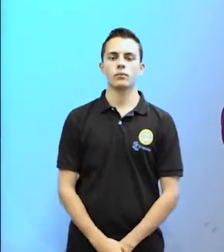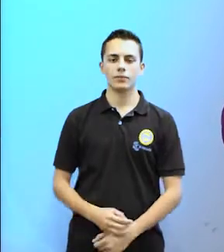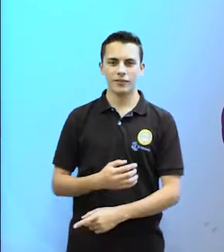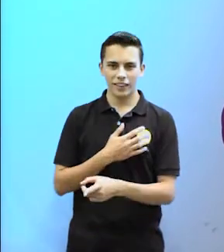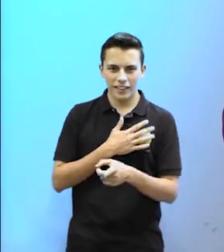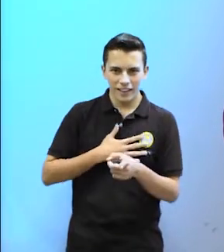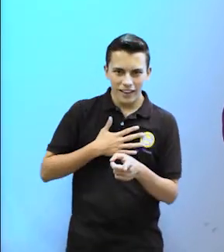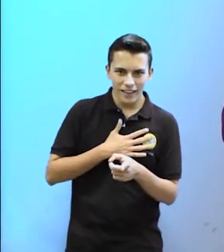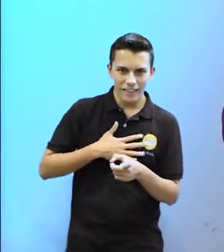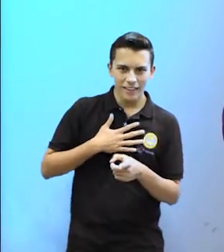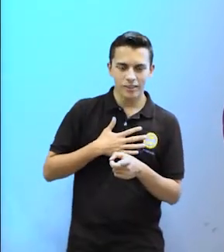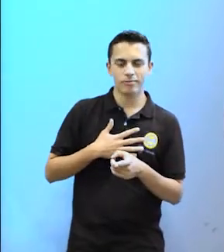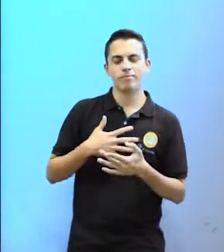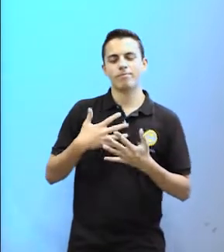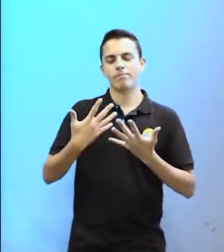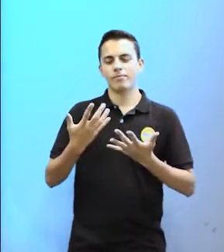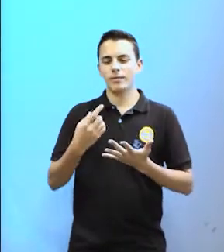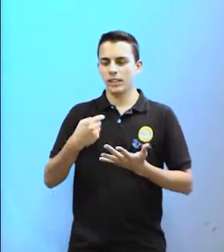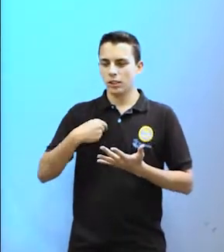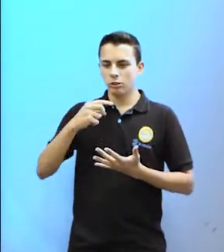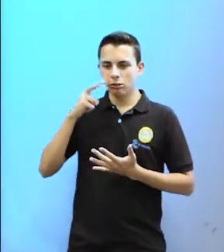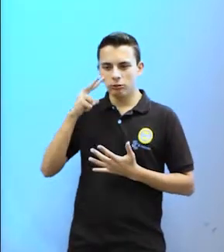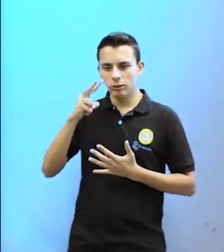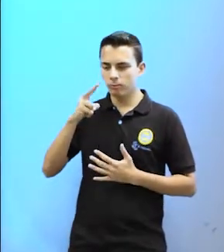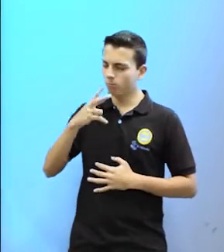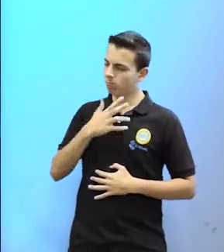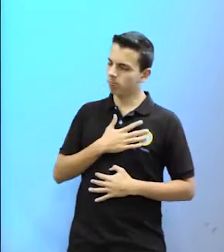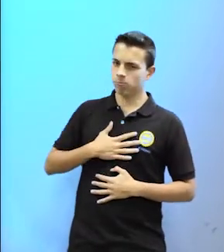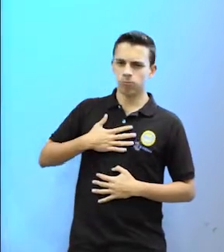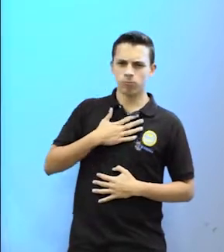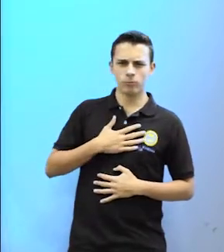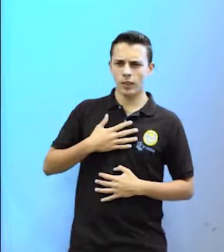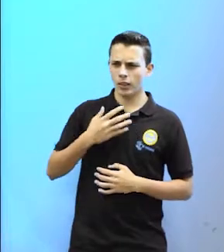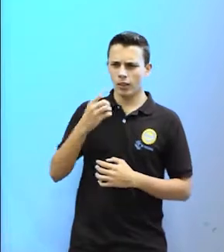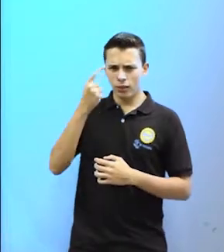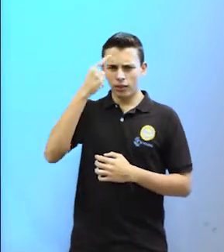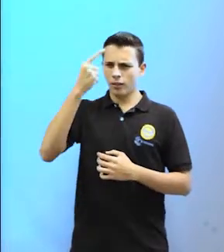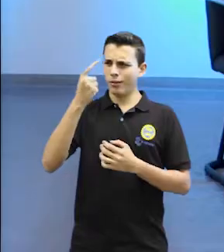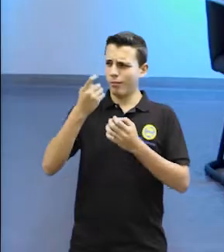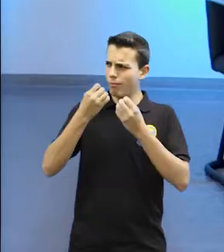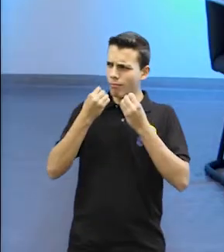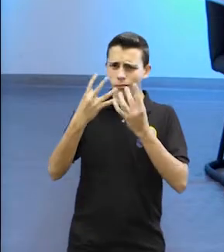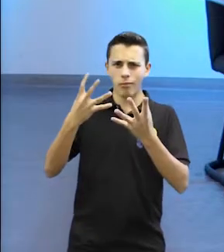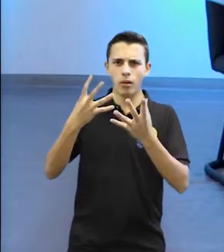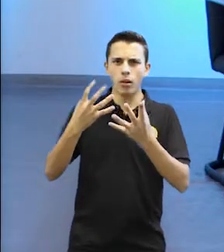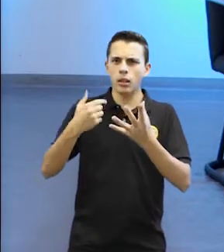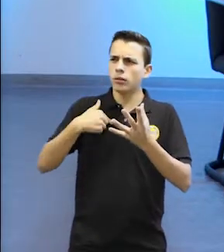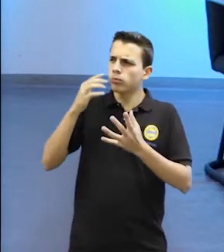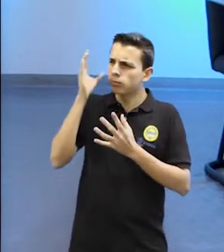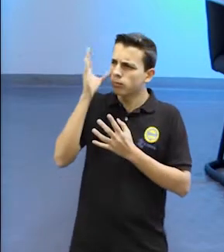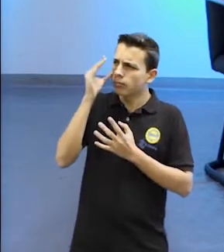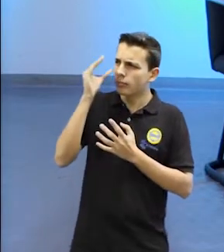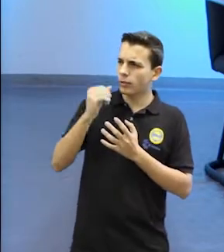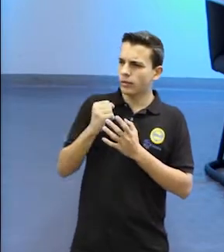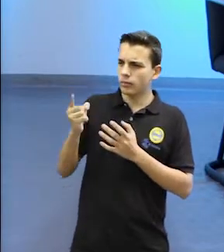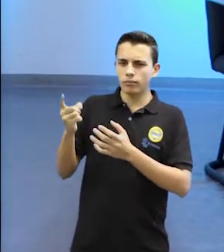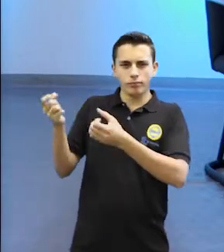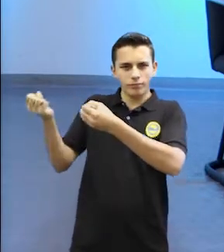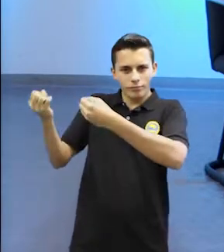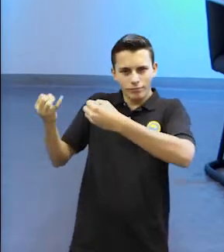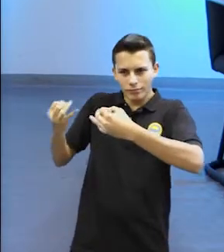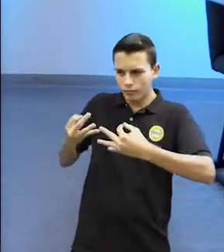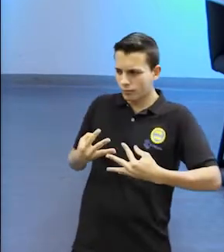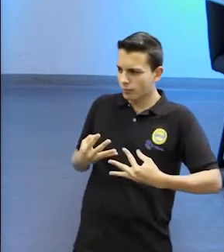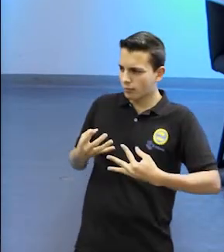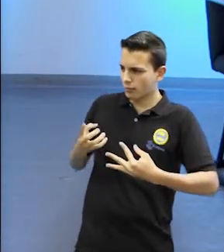Gostaram? Pois é, eu achei demais essa ideia, mas eu quero já, eu fiquei curiosa, eu queria que você me falasse pra